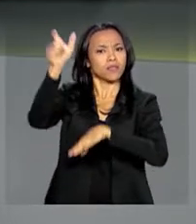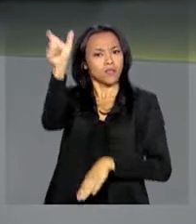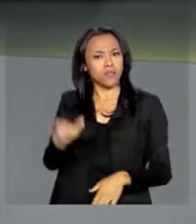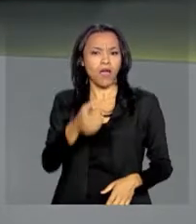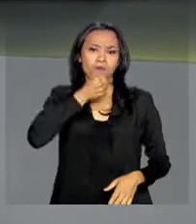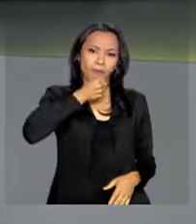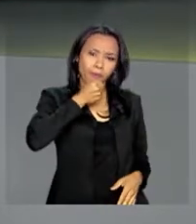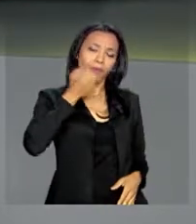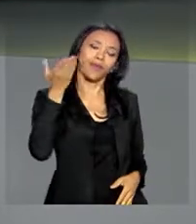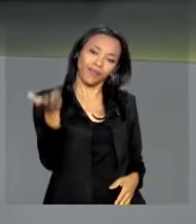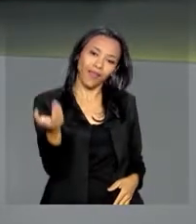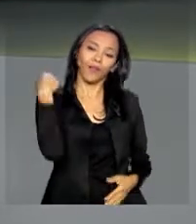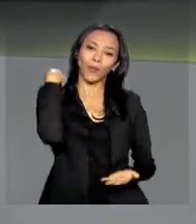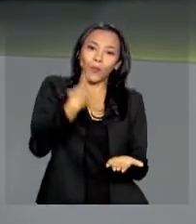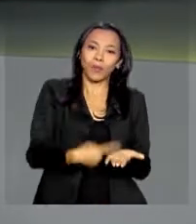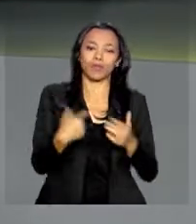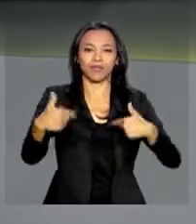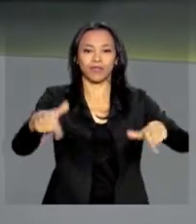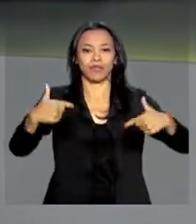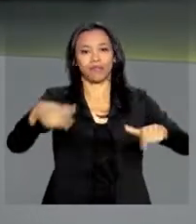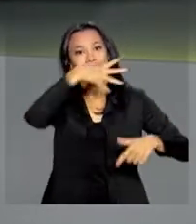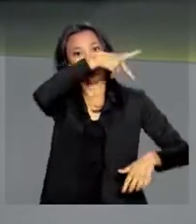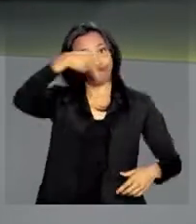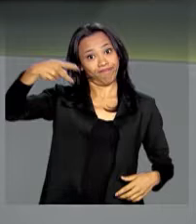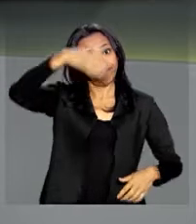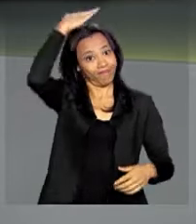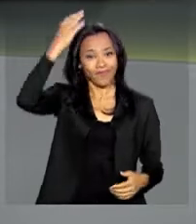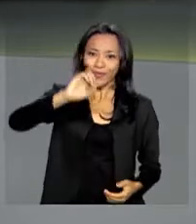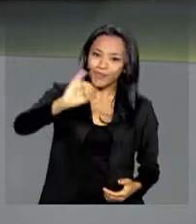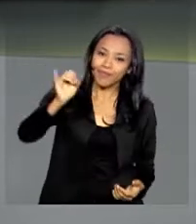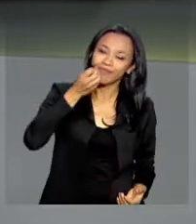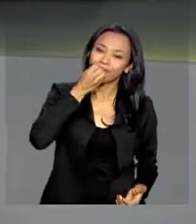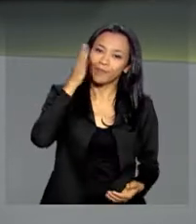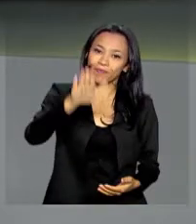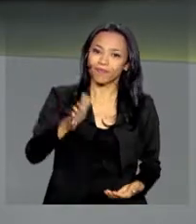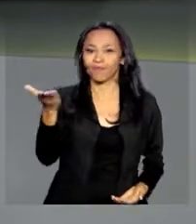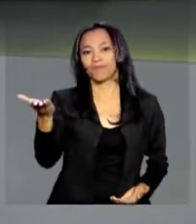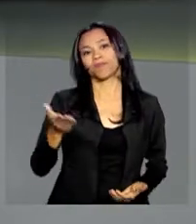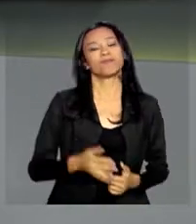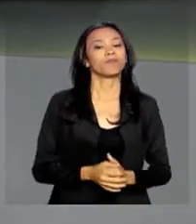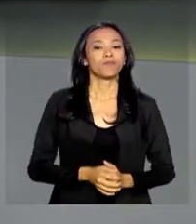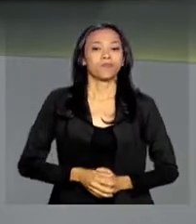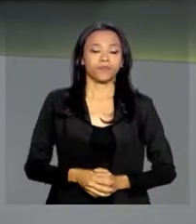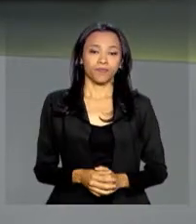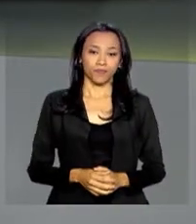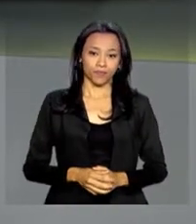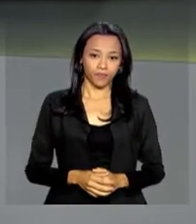que está acompanhando a agenda do presidente michel temer olá joão pedro boa tarde